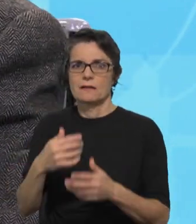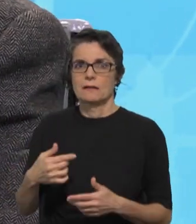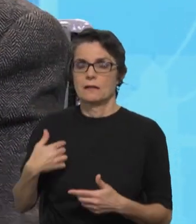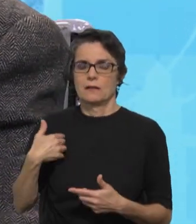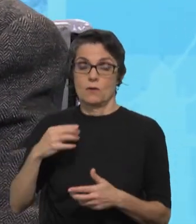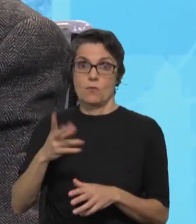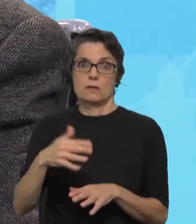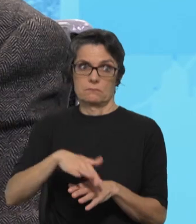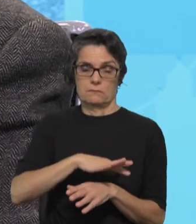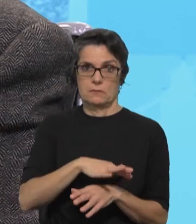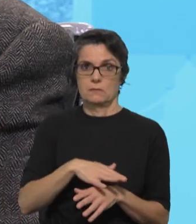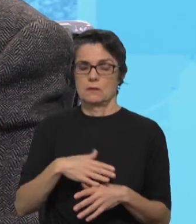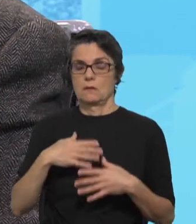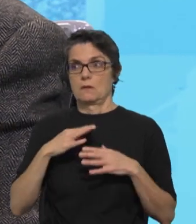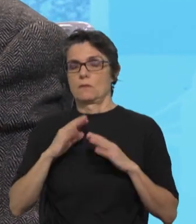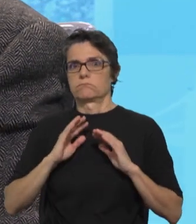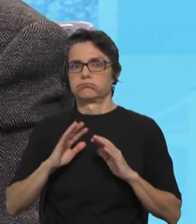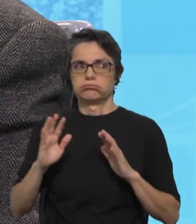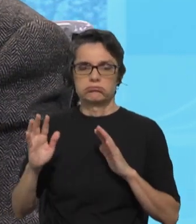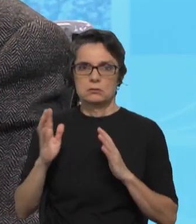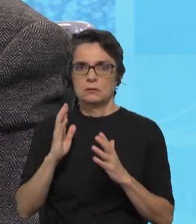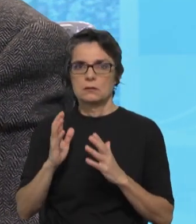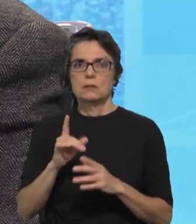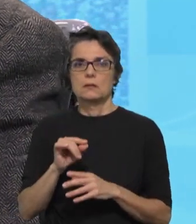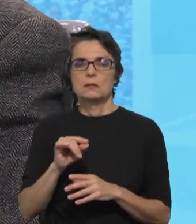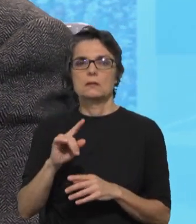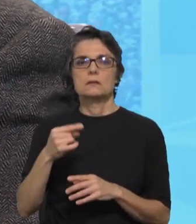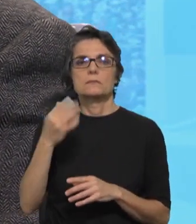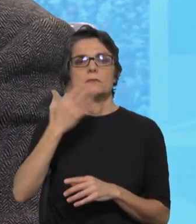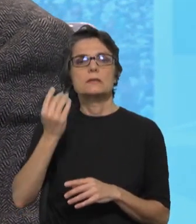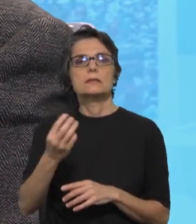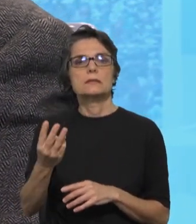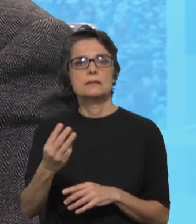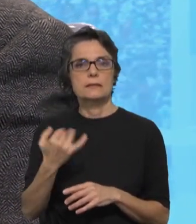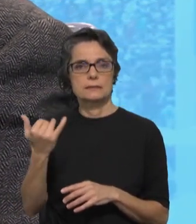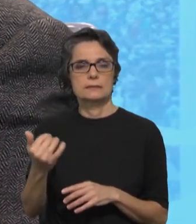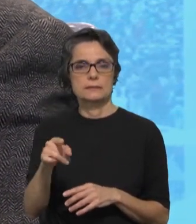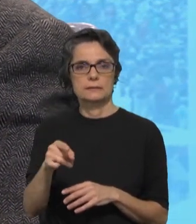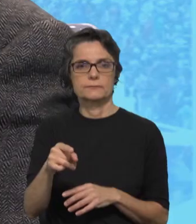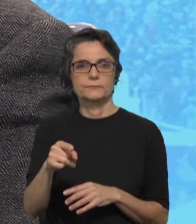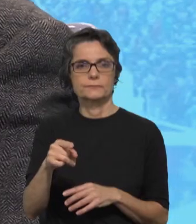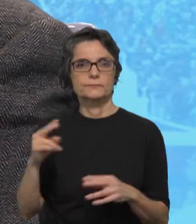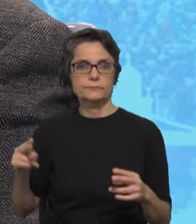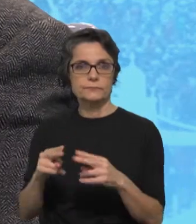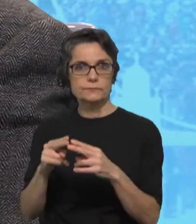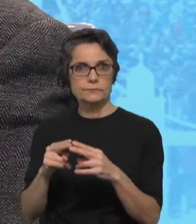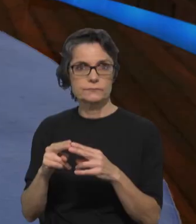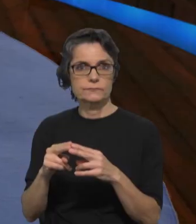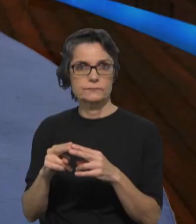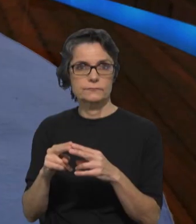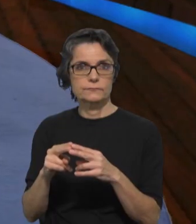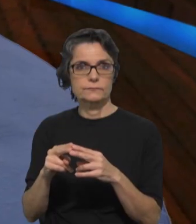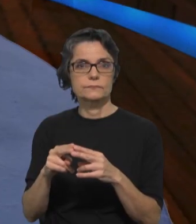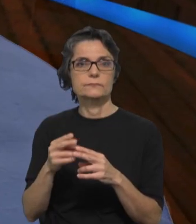lá completamente arrasado. E 2 ou 3 dias depois há um encontro promovido pelo Sr. Dom